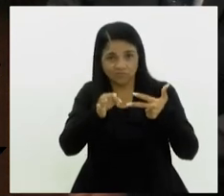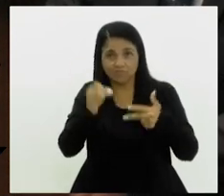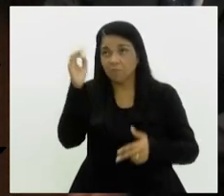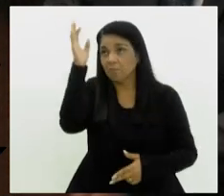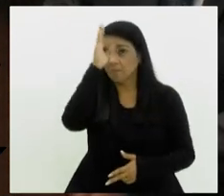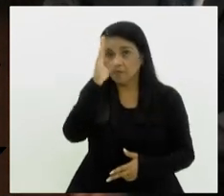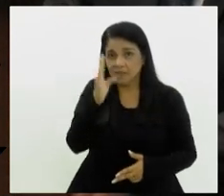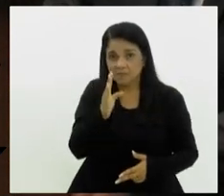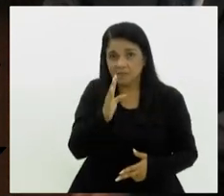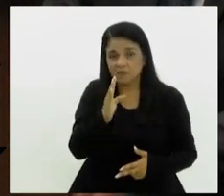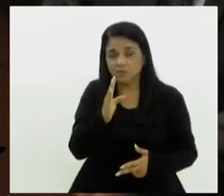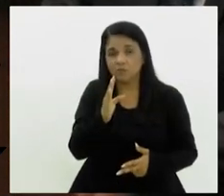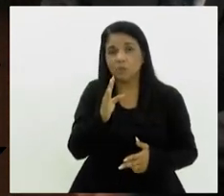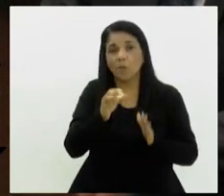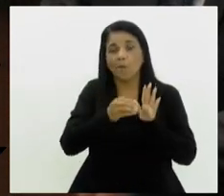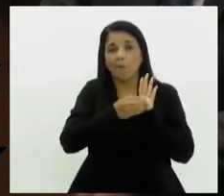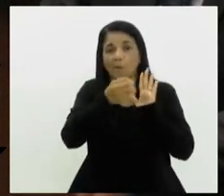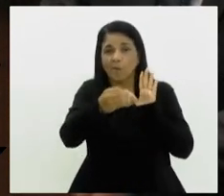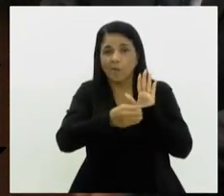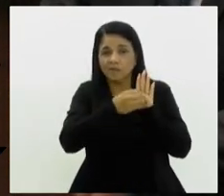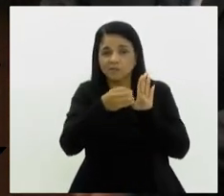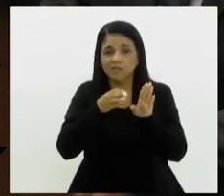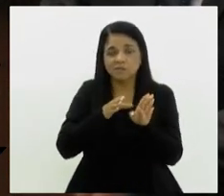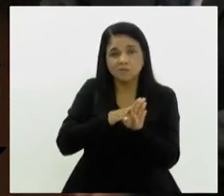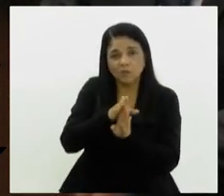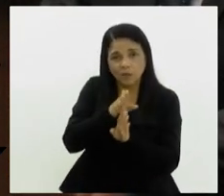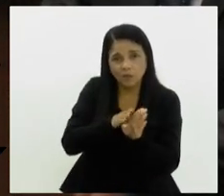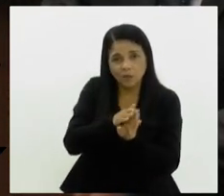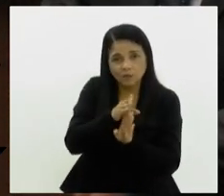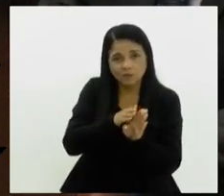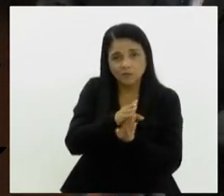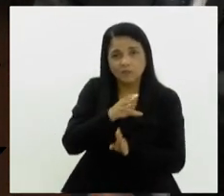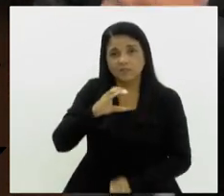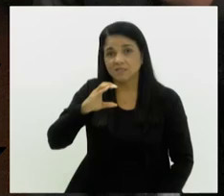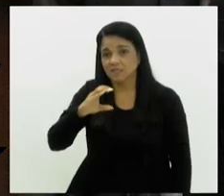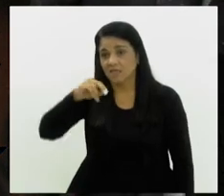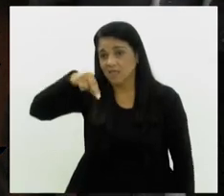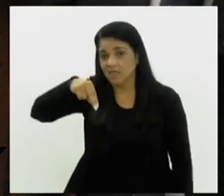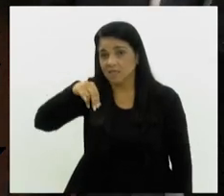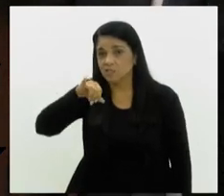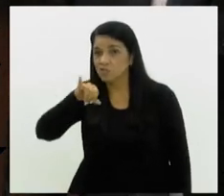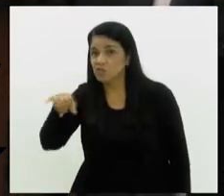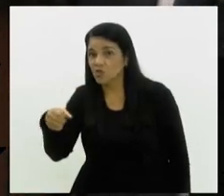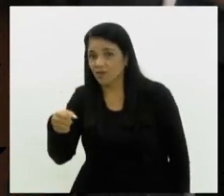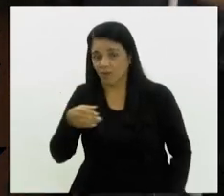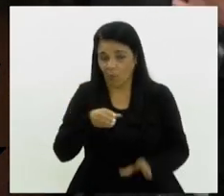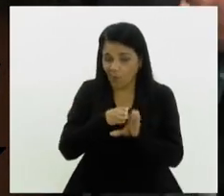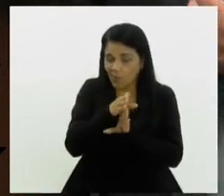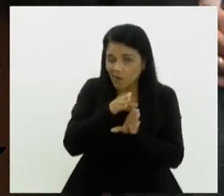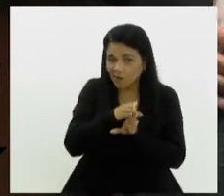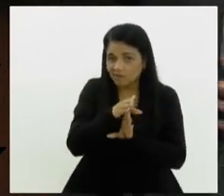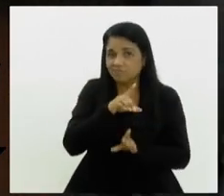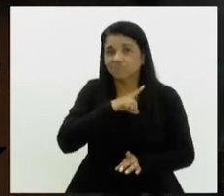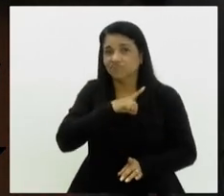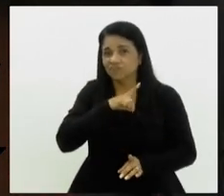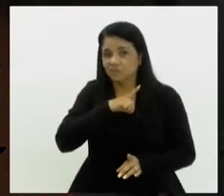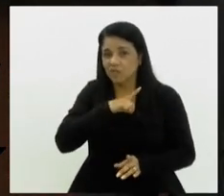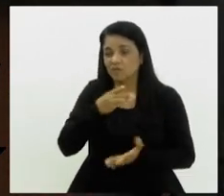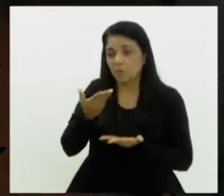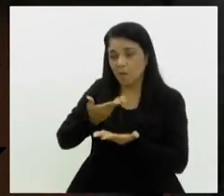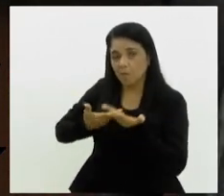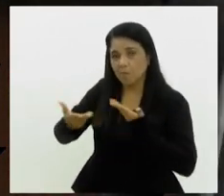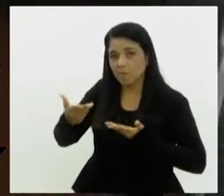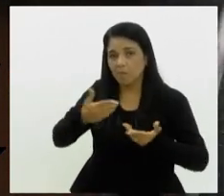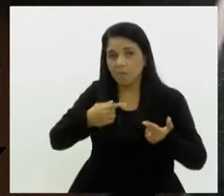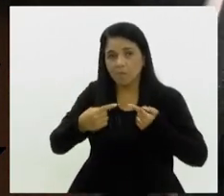submetido aos pareceres, às orientações do CNJ. Portanto, houve uma interlocução do